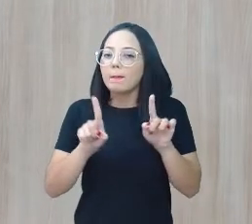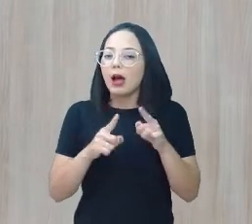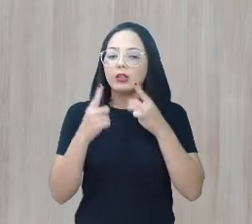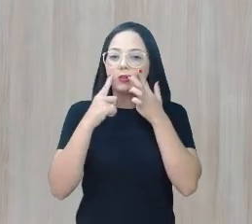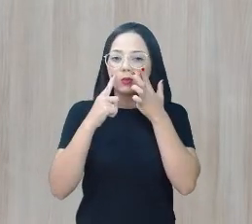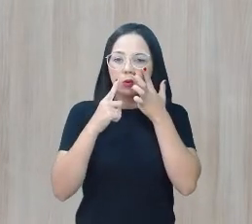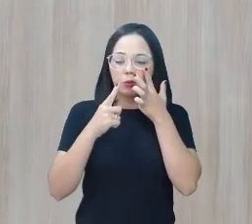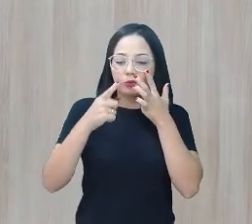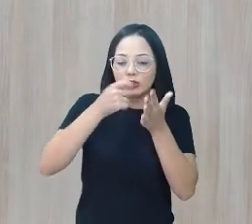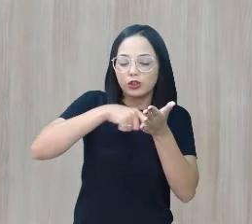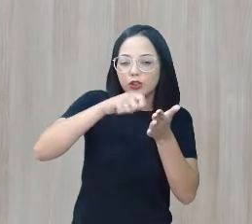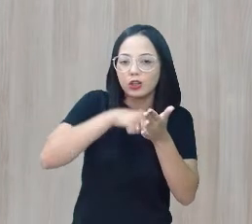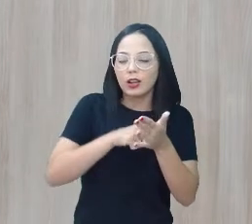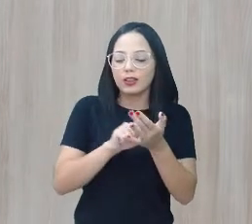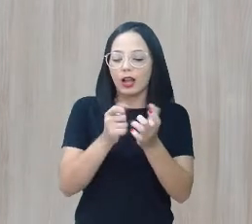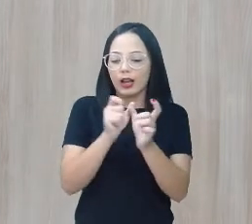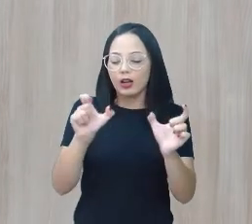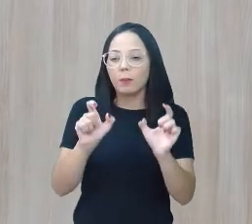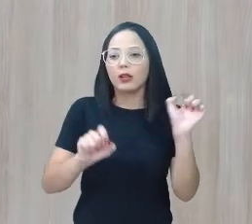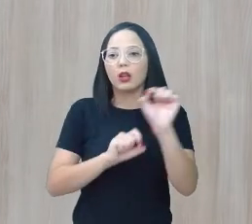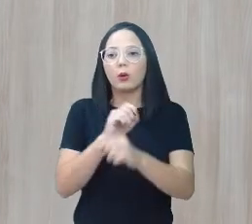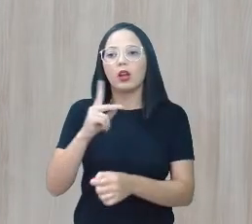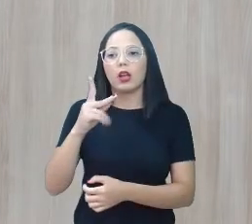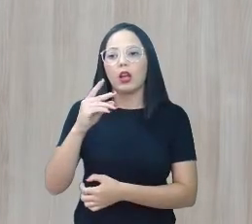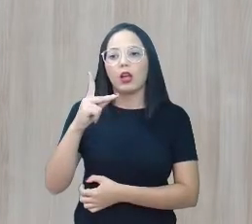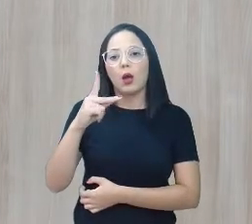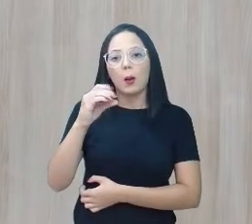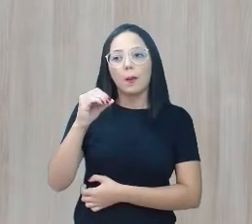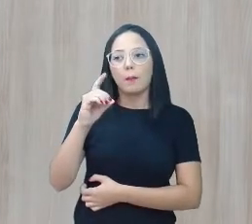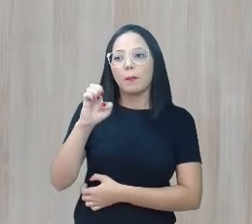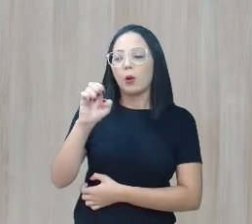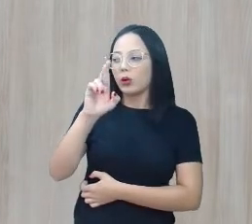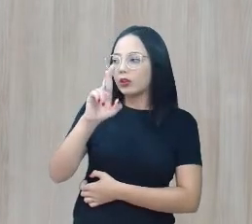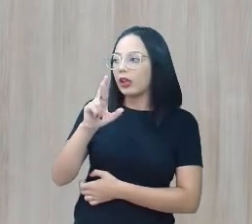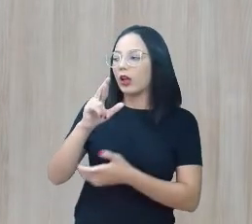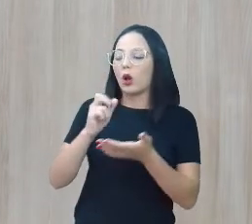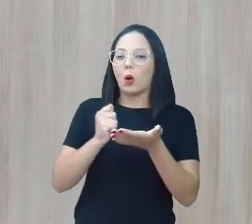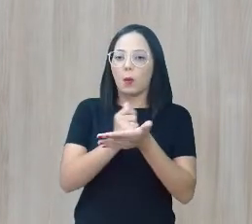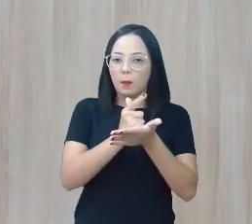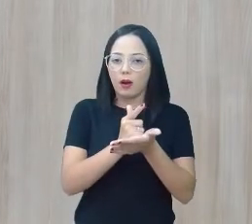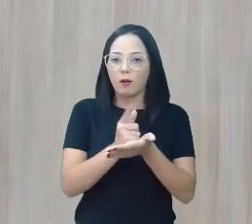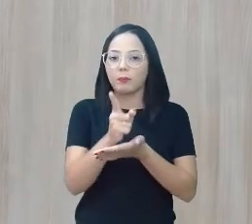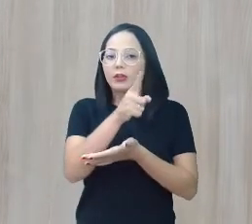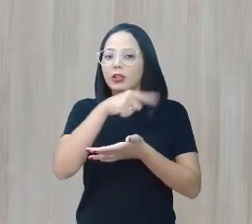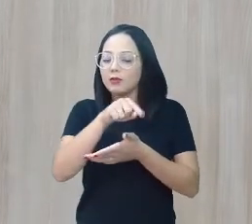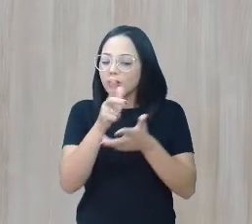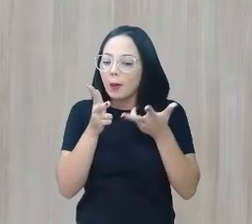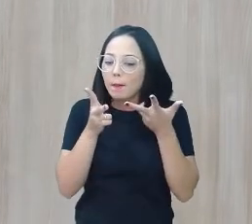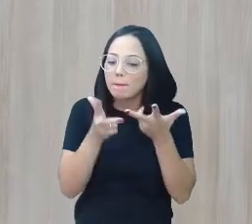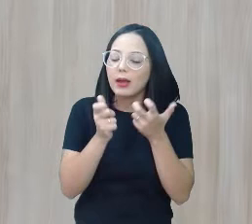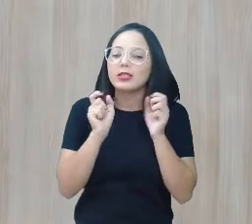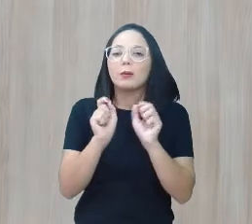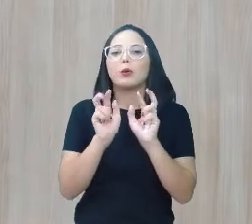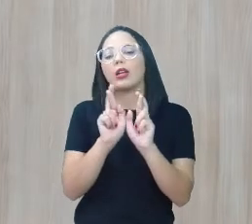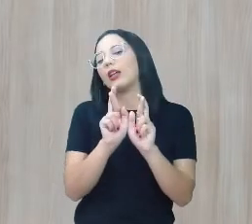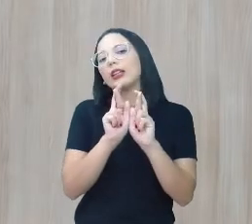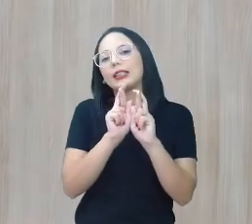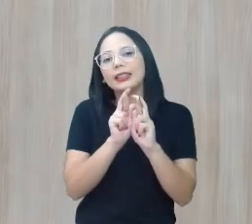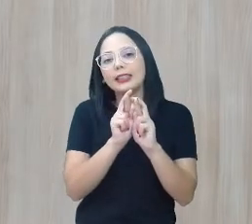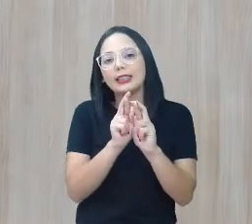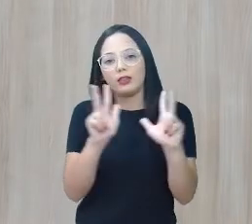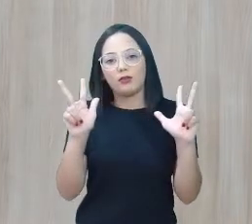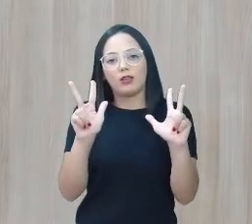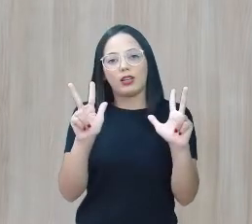norma culta, é poder comprar. Aí vocês percebem aí a diferença, não